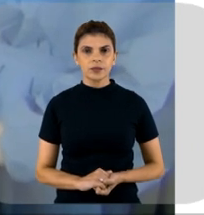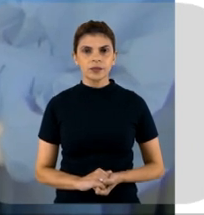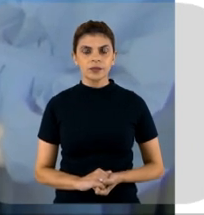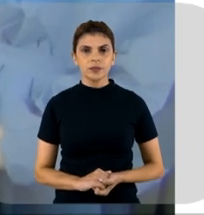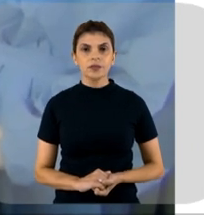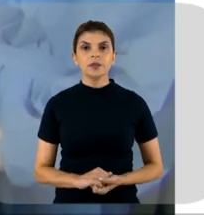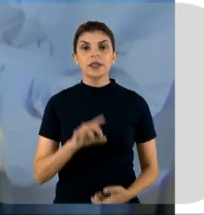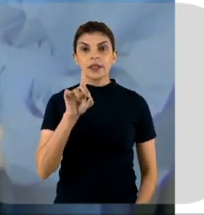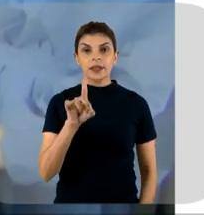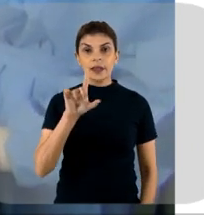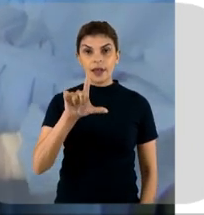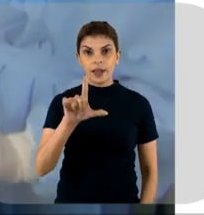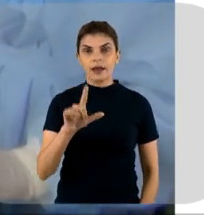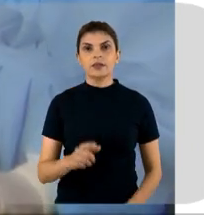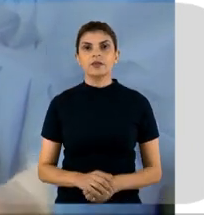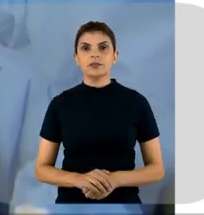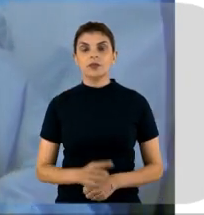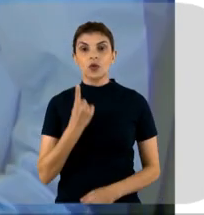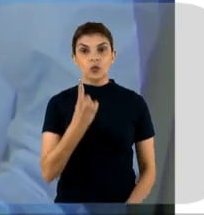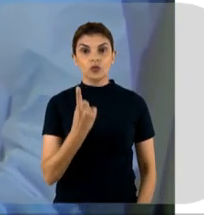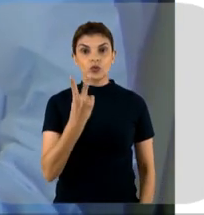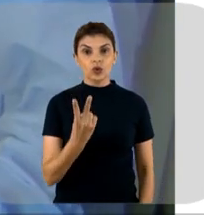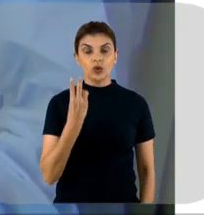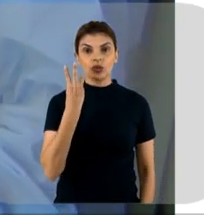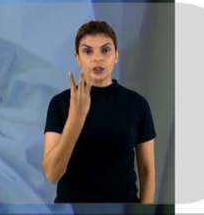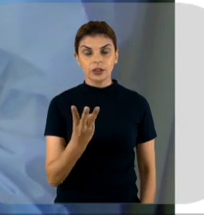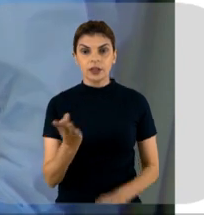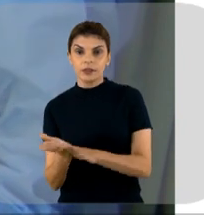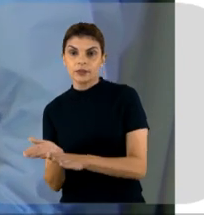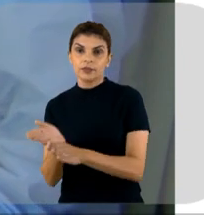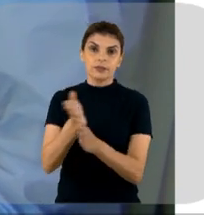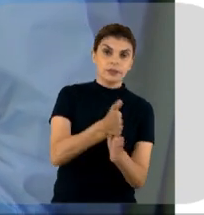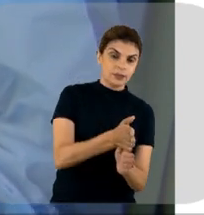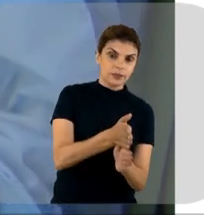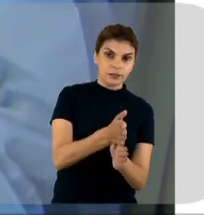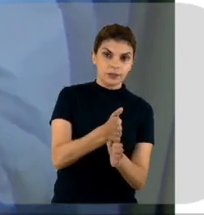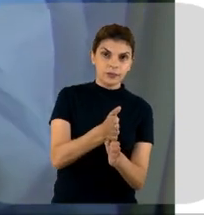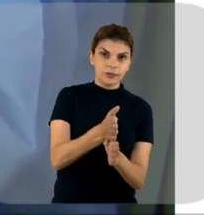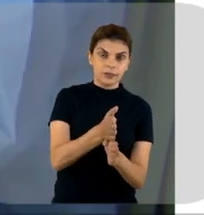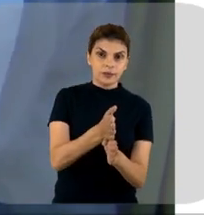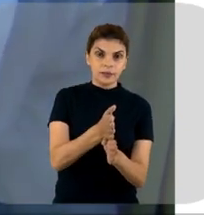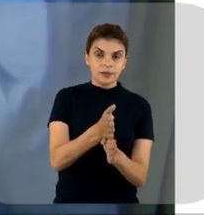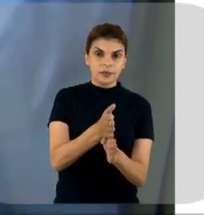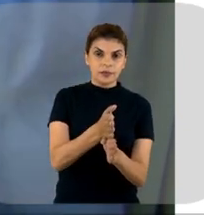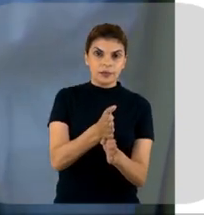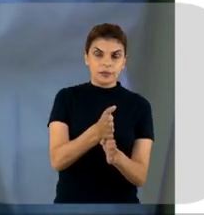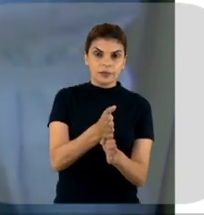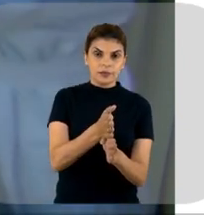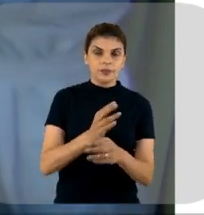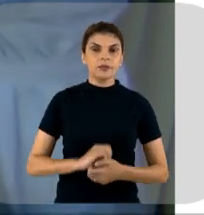Levando o paciente então a DL ao comando. Um, dois, três.